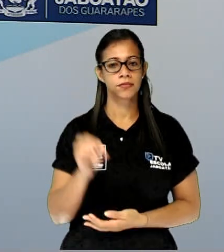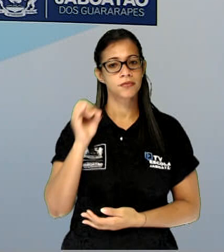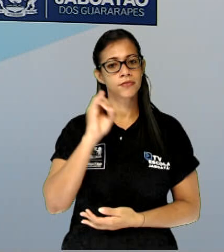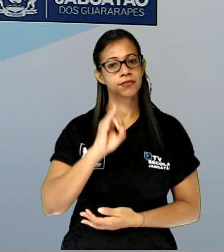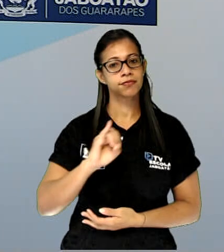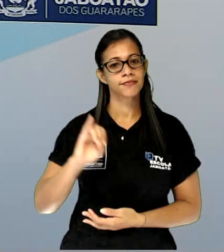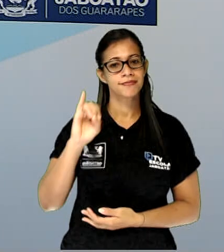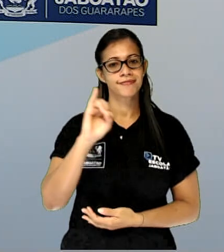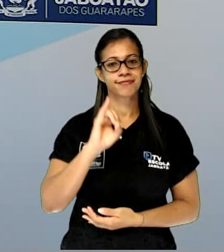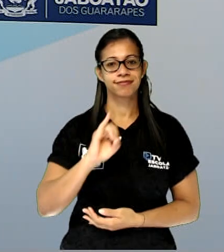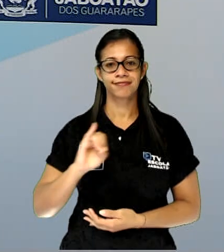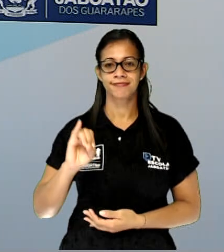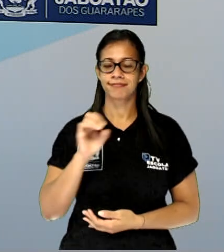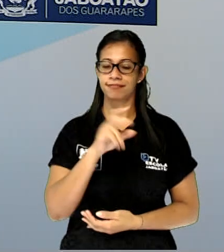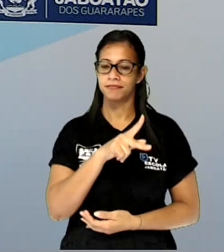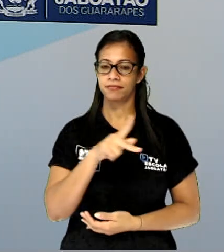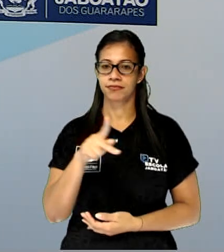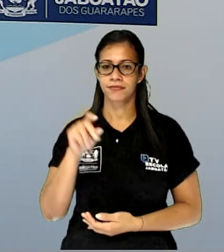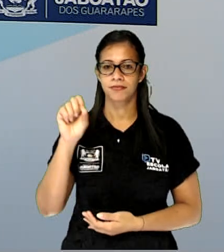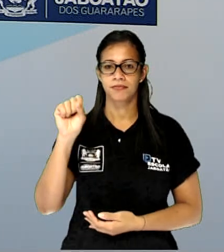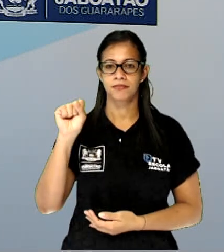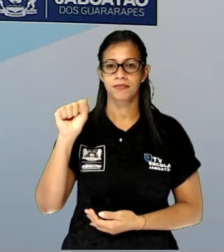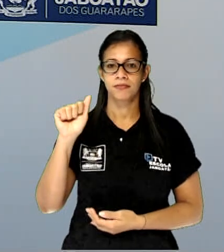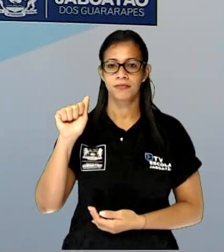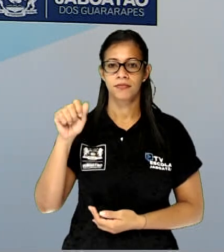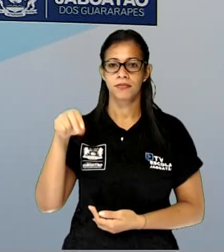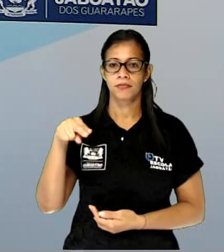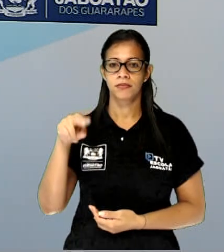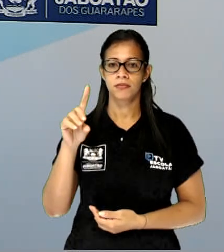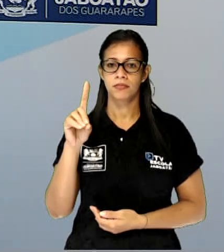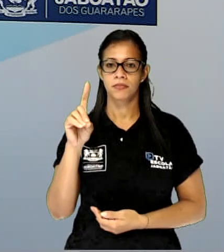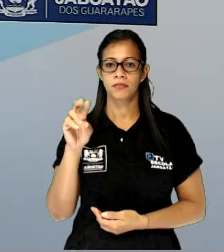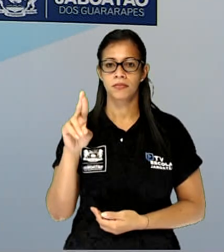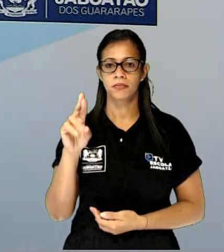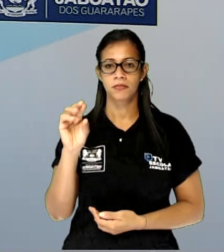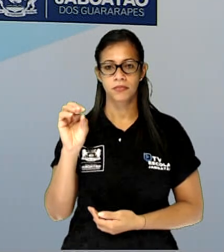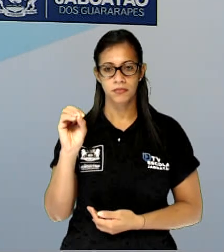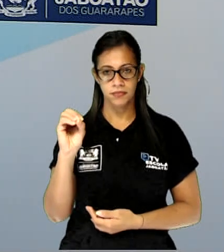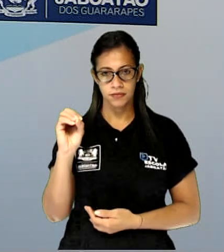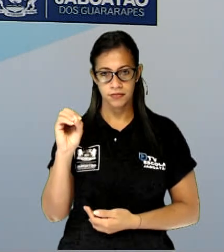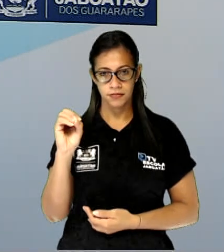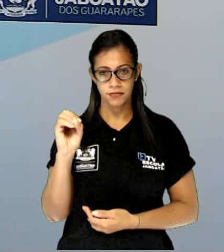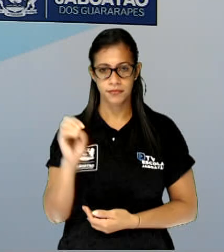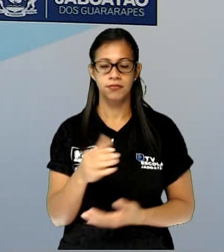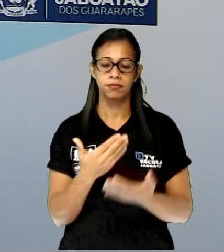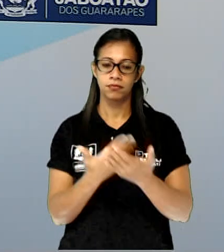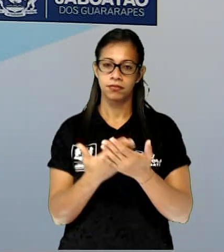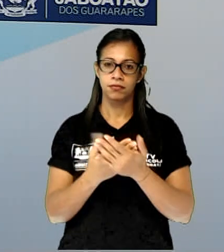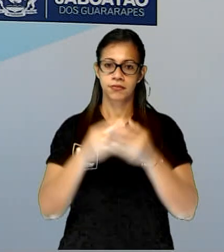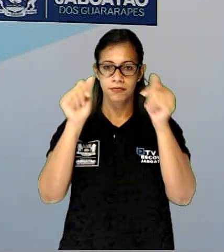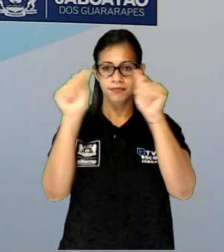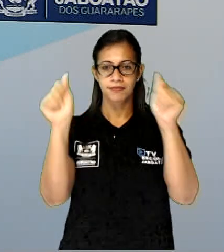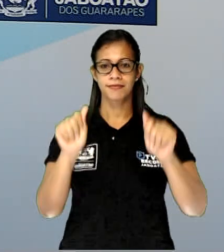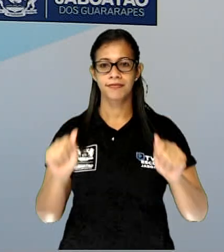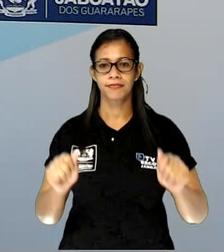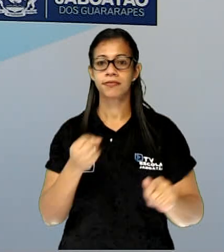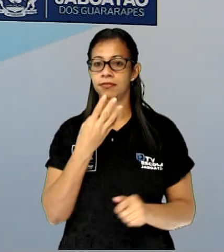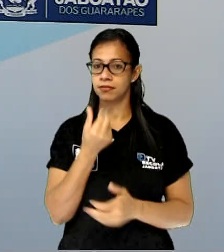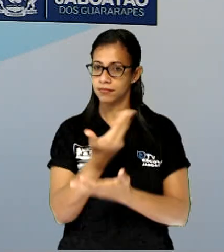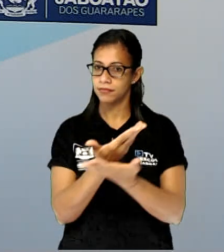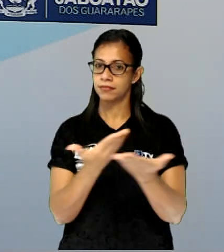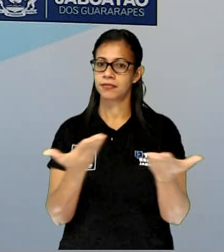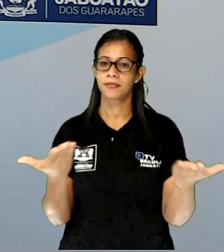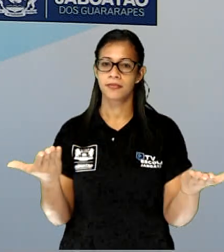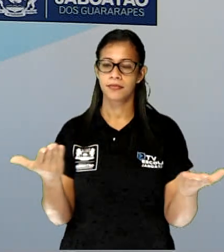Olá, eu sou o professor Sandro Guerra e nós estamos de volta com mais uma aula de artes. Tudo bom com vocês?